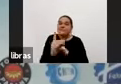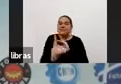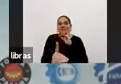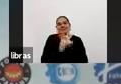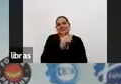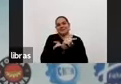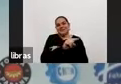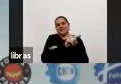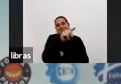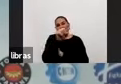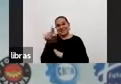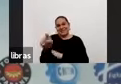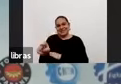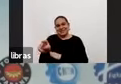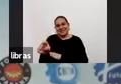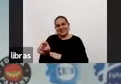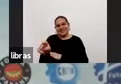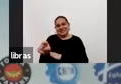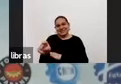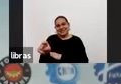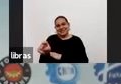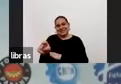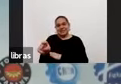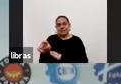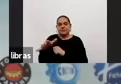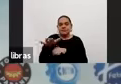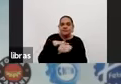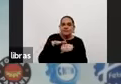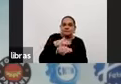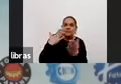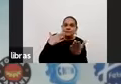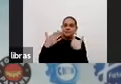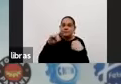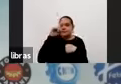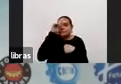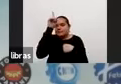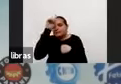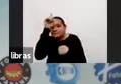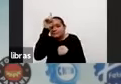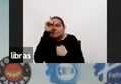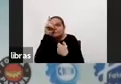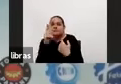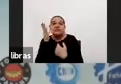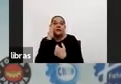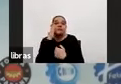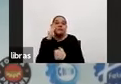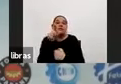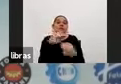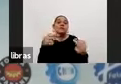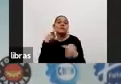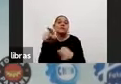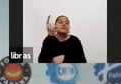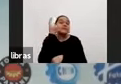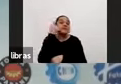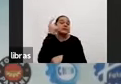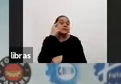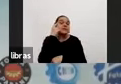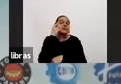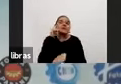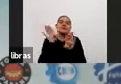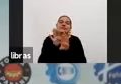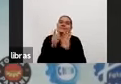vocês, trabalhadores. Trocar ideias e saber o que vocês estão pensando e também passar para vocês aqui projetos